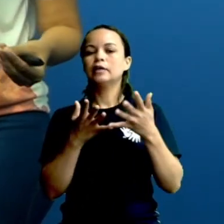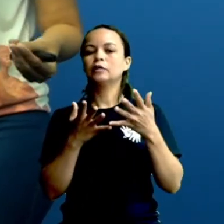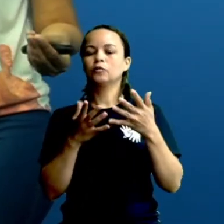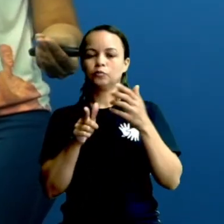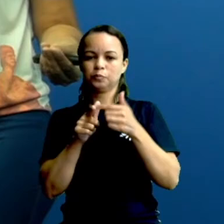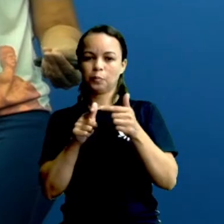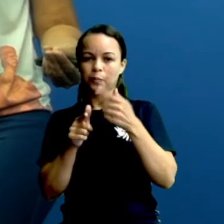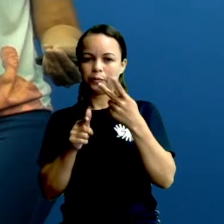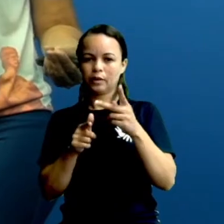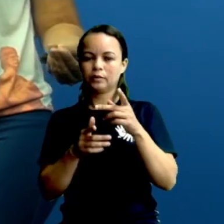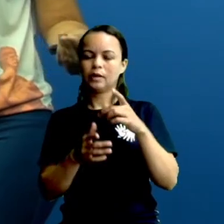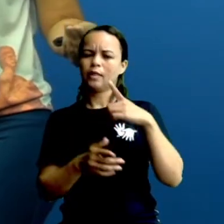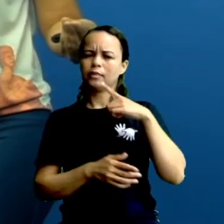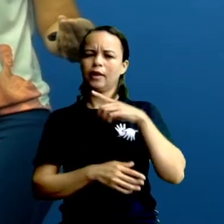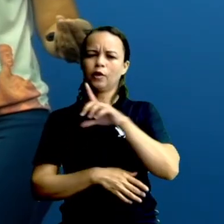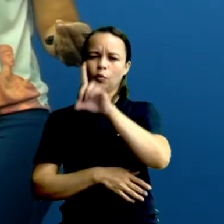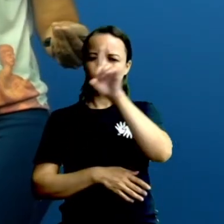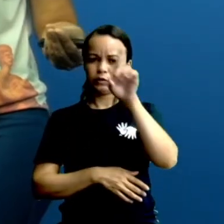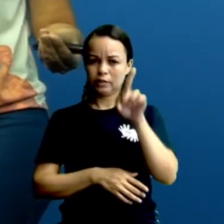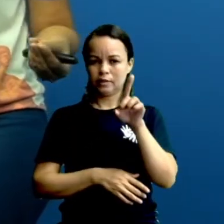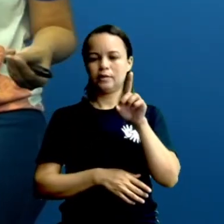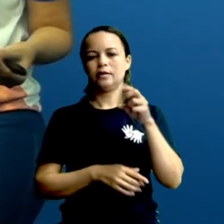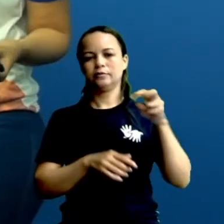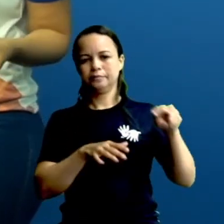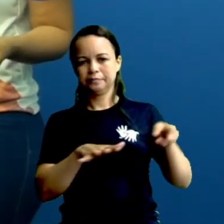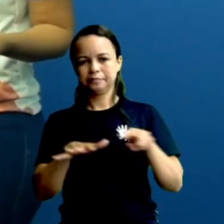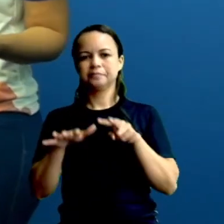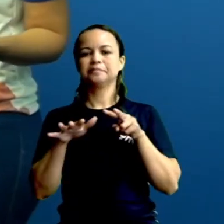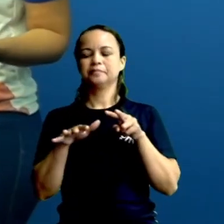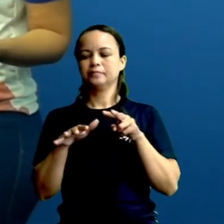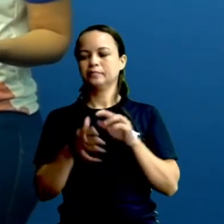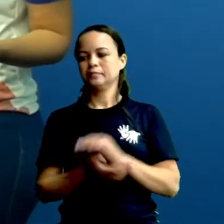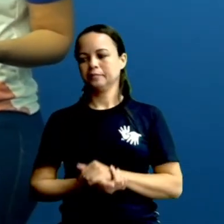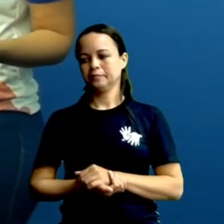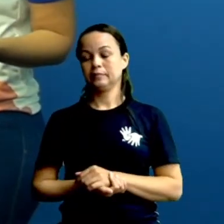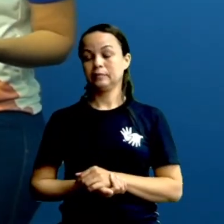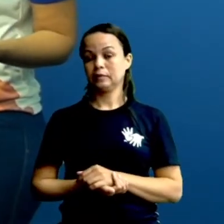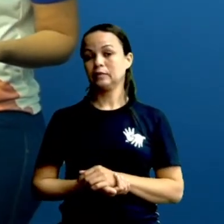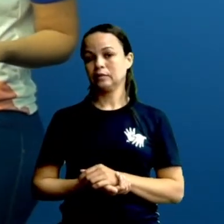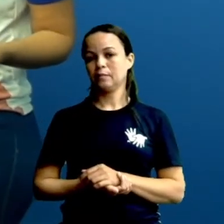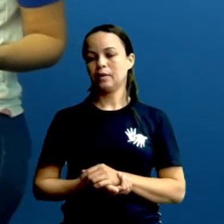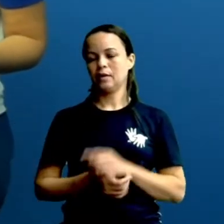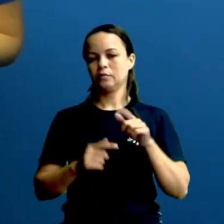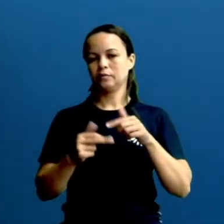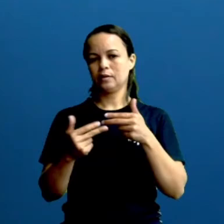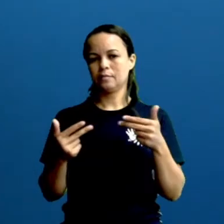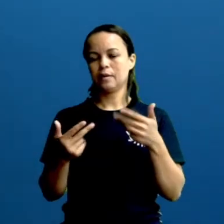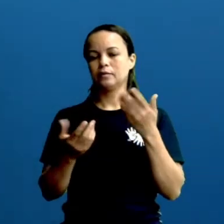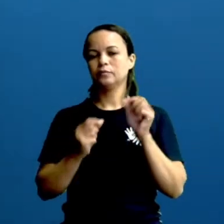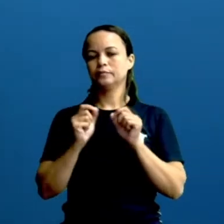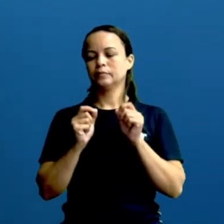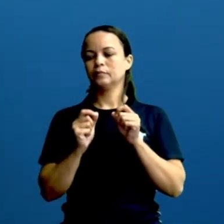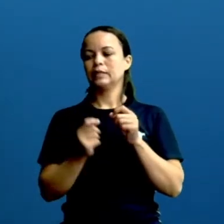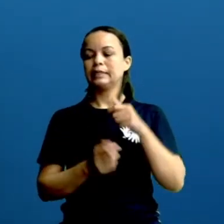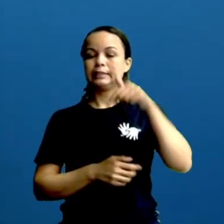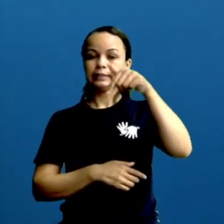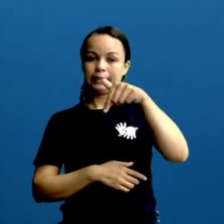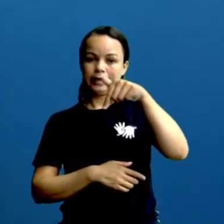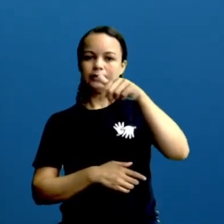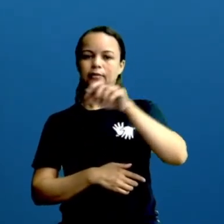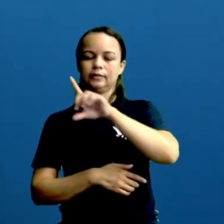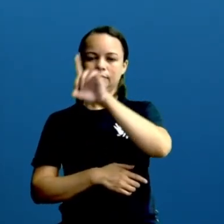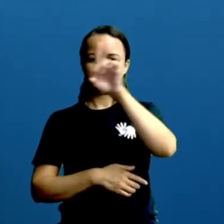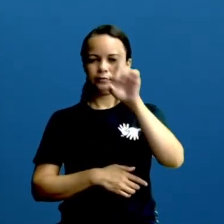Eu tenho os dias da semana, né? Que também é outro elemento. Como é que eu sei? Porque ele diz aqui, ó,